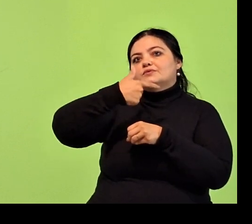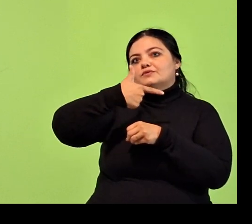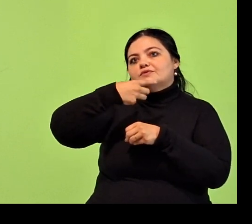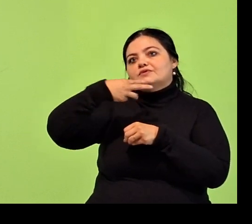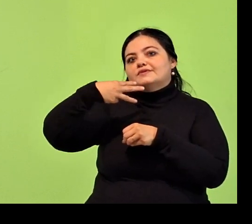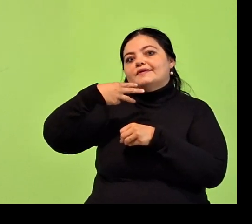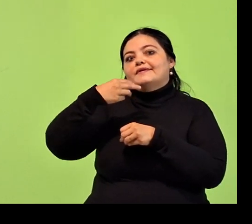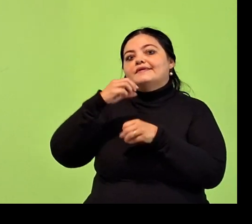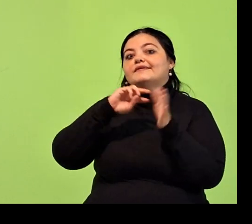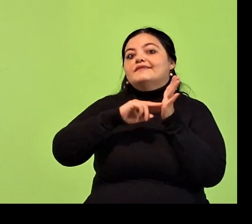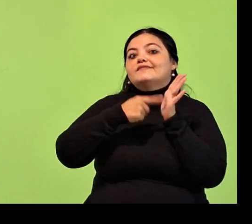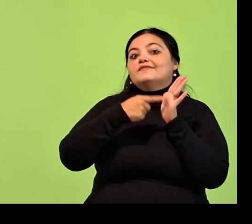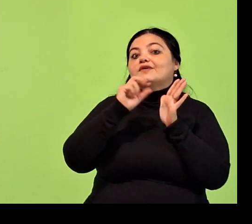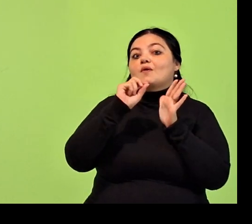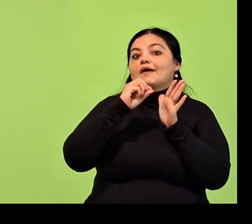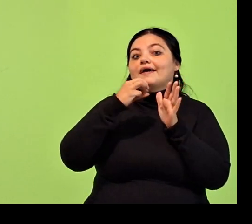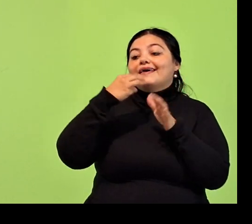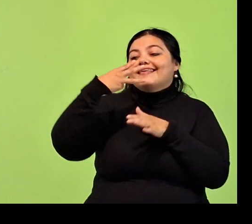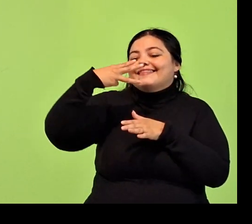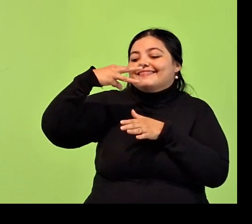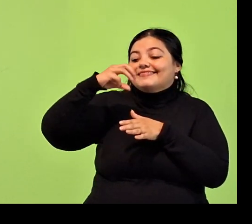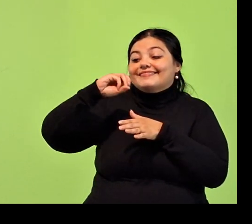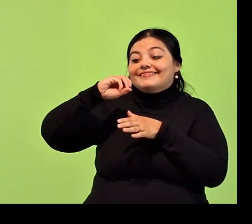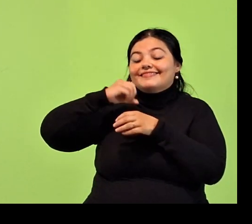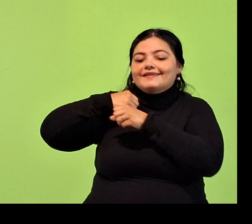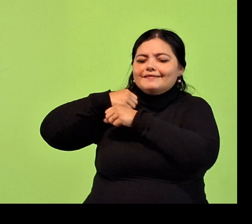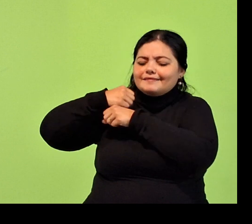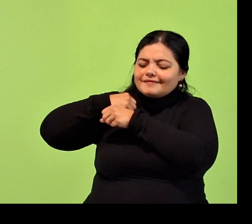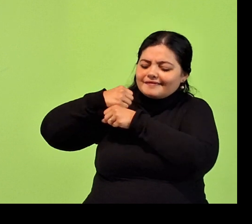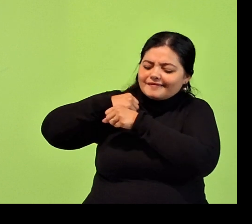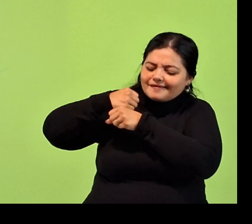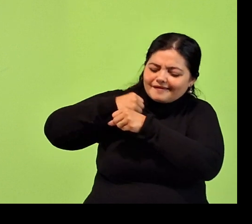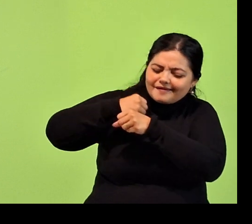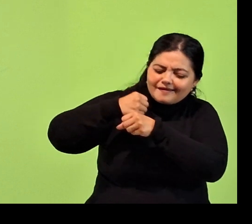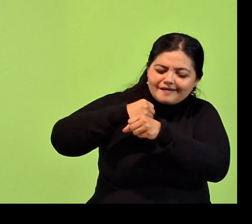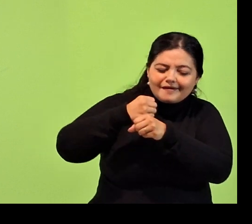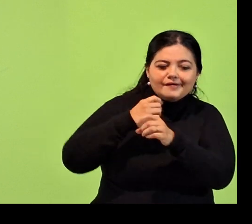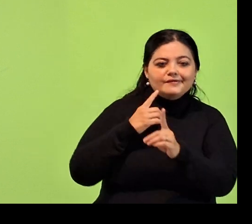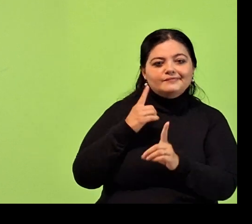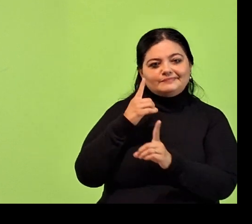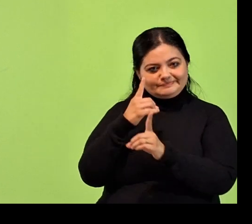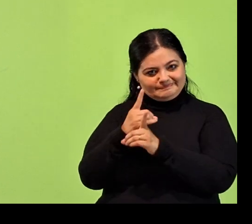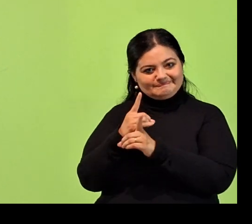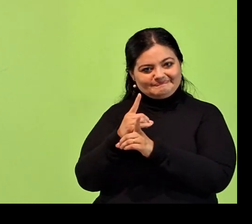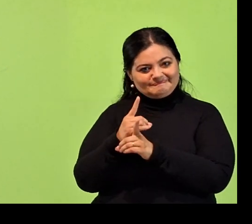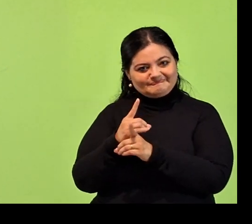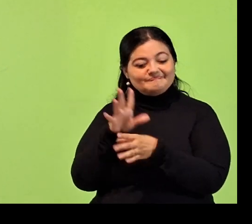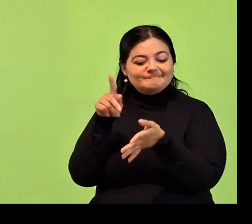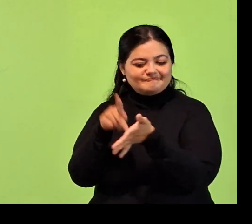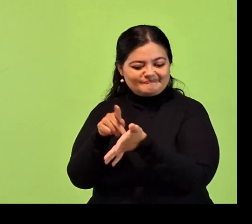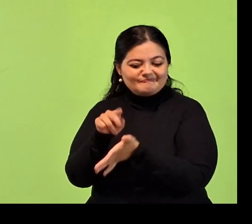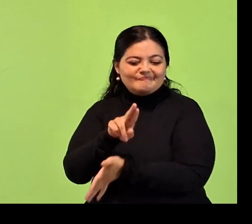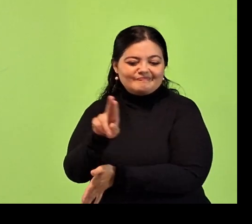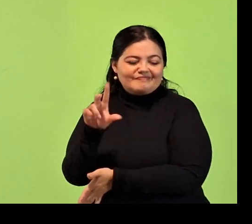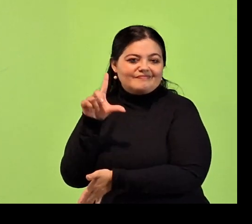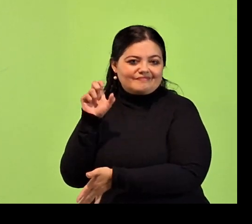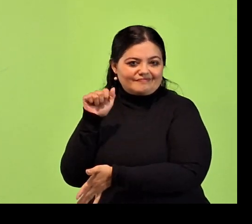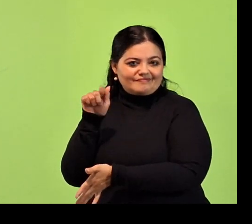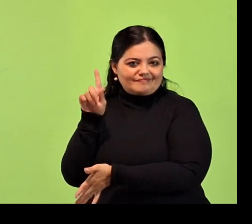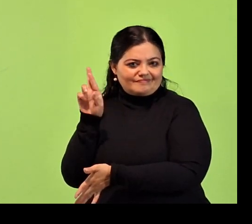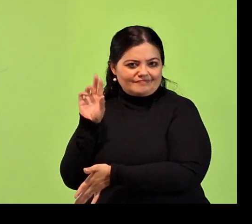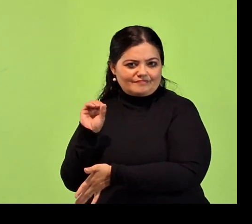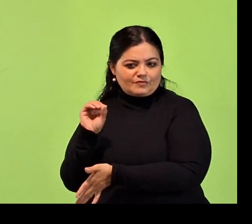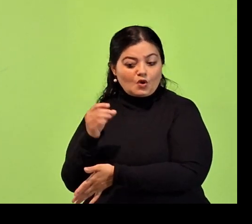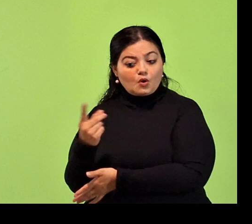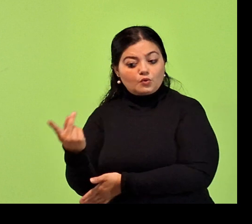anos depois, se confirmou que aquele corpo era o corpo do Leandro Bossi. As 2 famílias